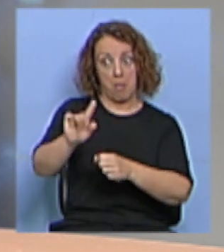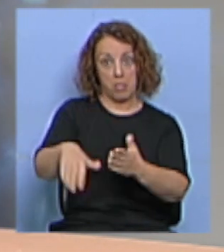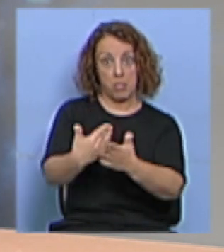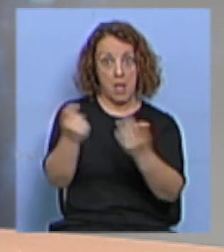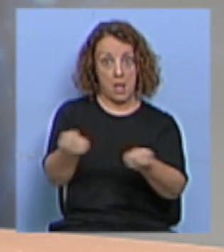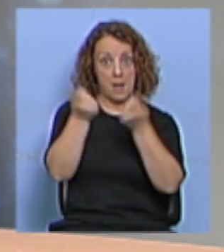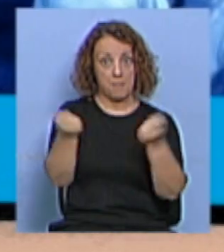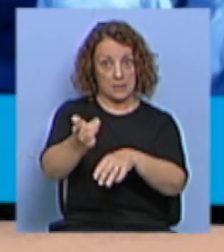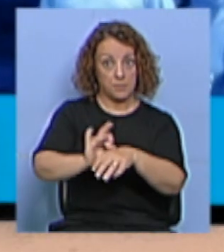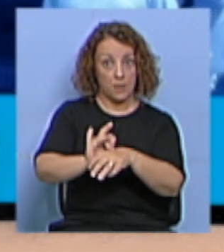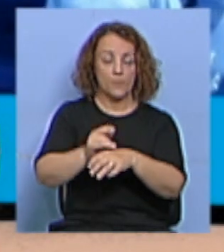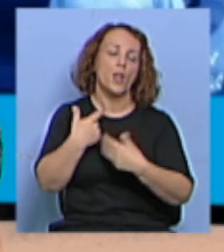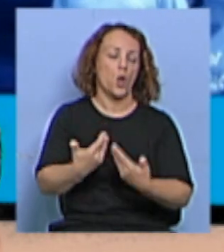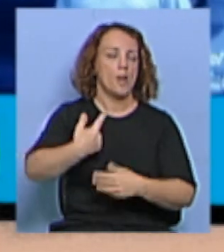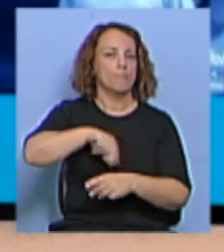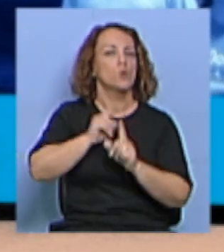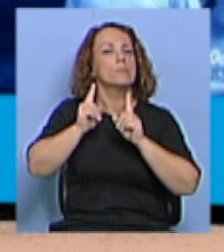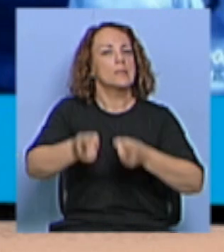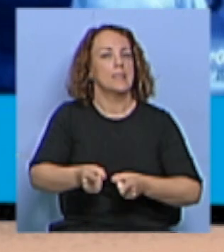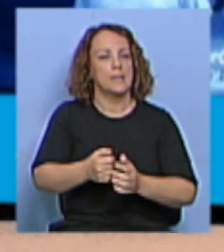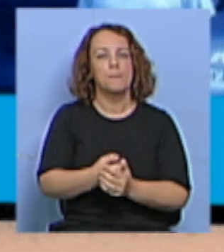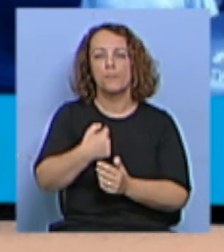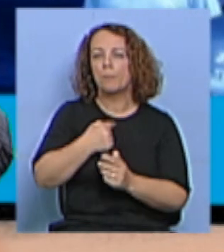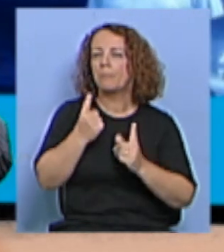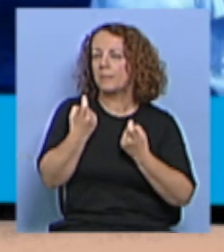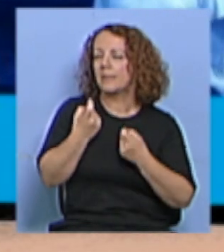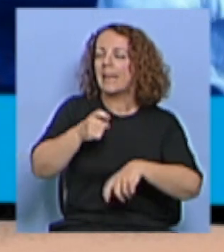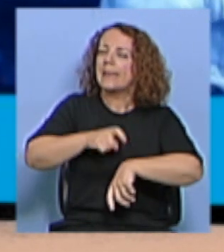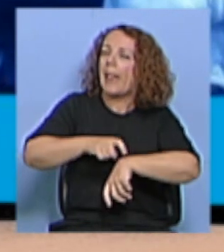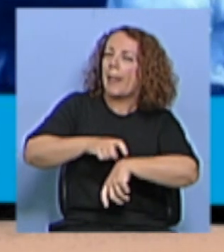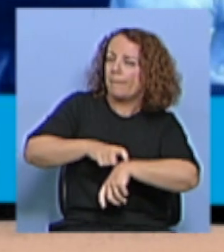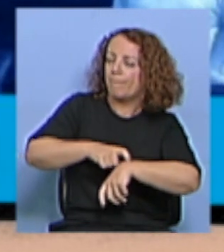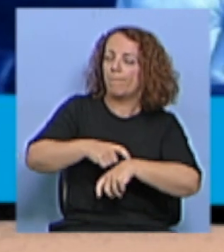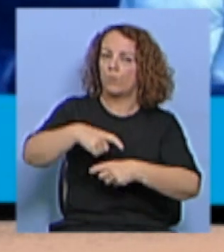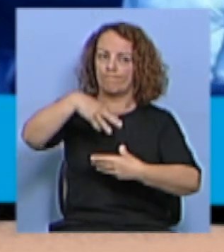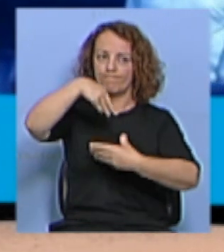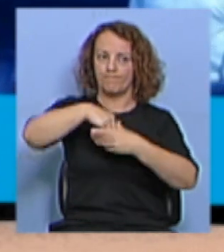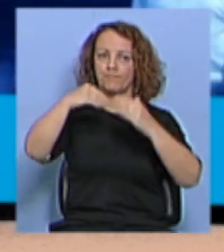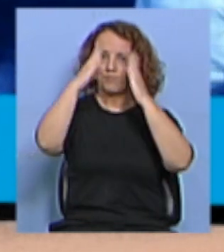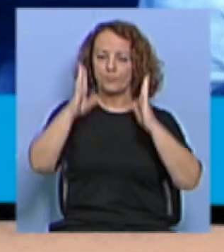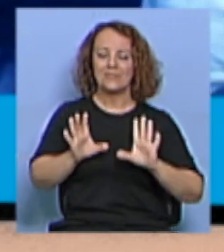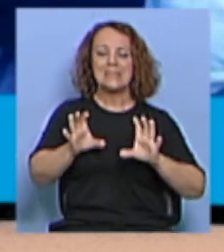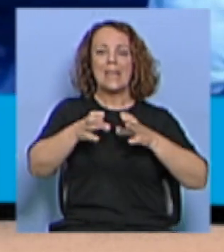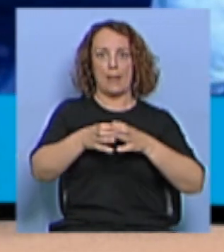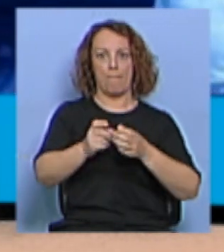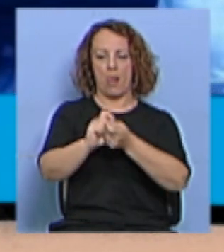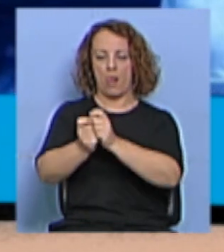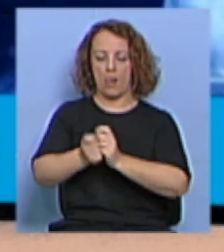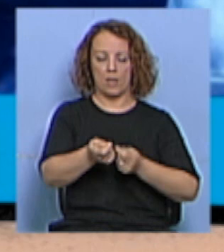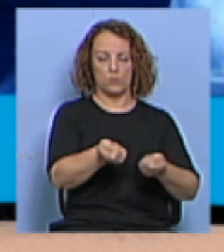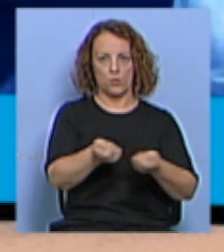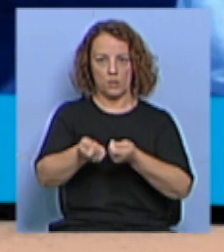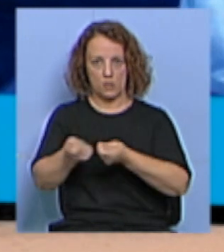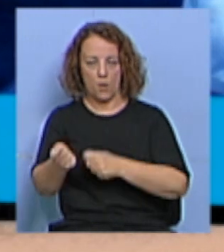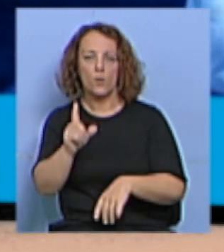sensibilização? Estamos a começar. Nós precisamos aqui de algum tempo de nos reorganizarmos enquanto equipa, apoiar os